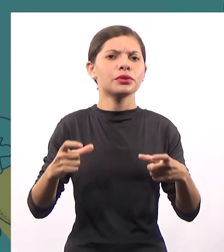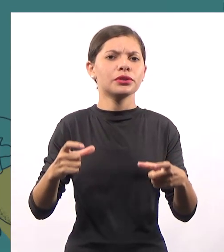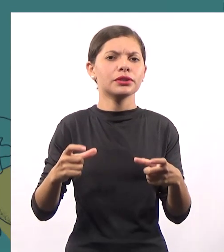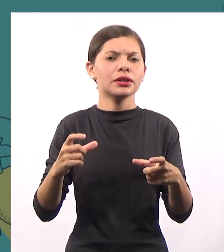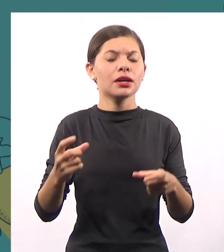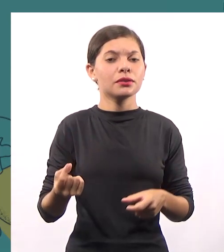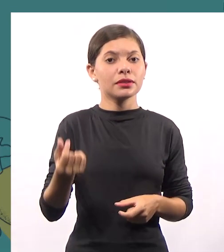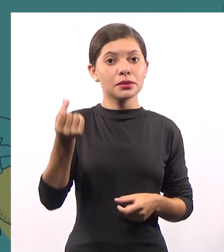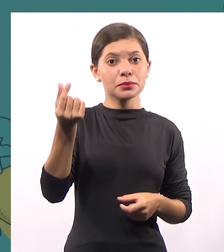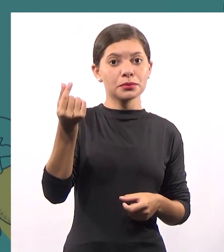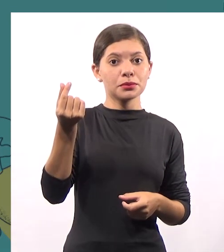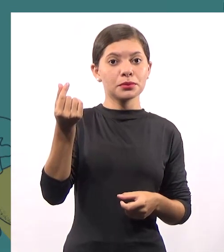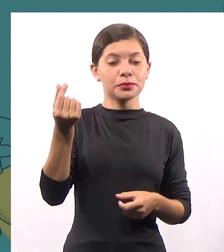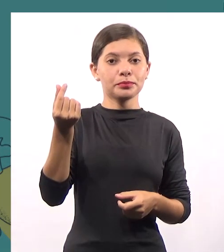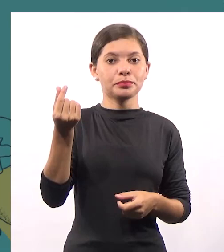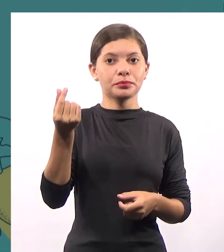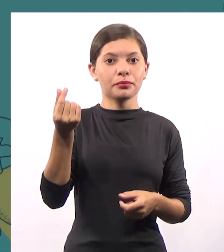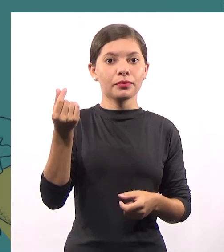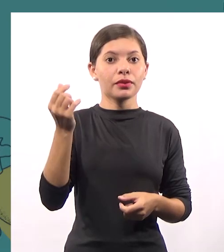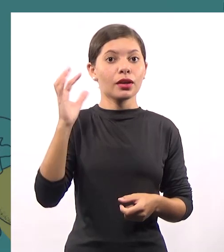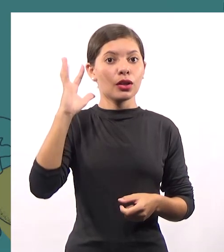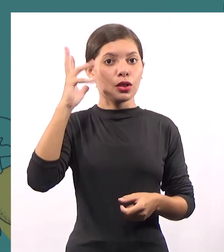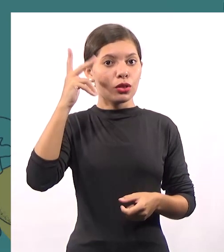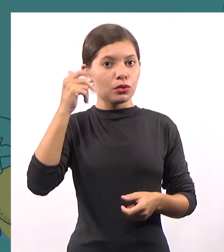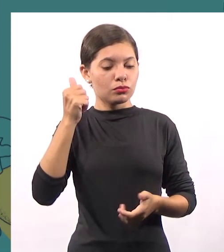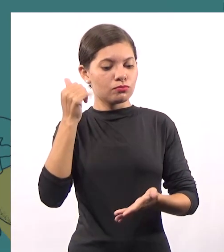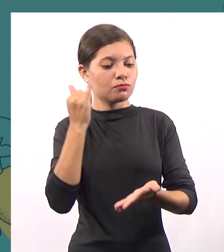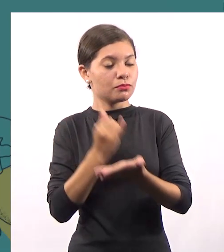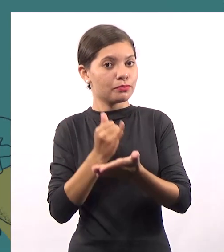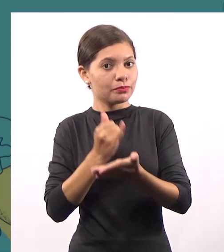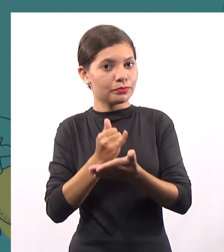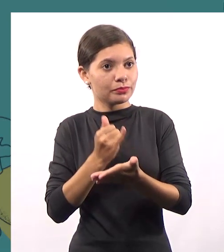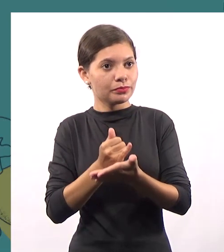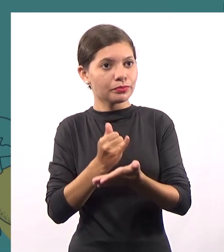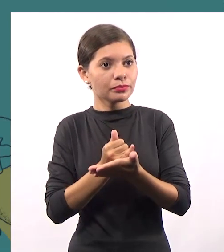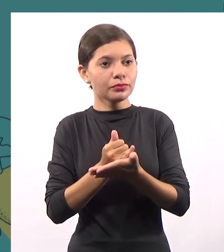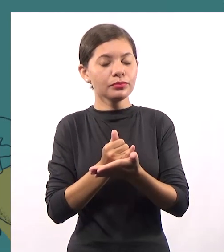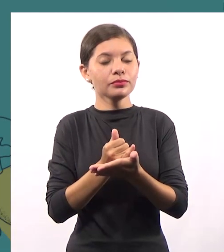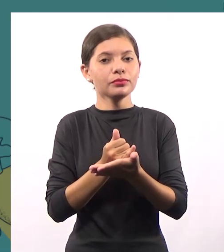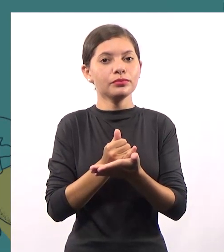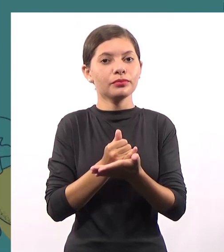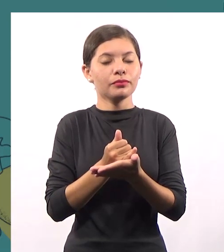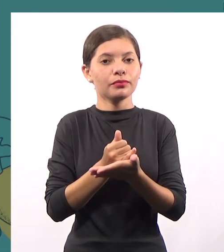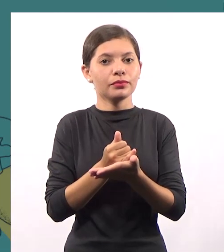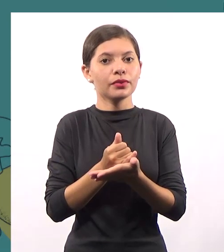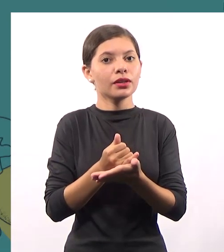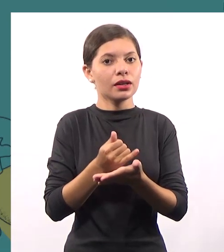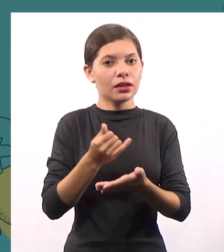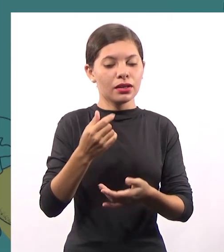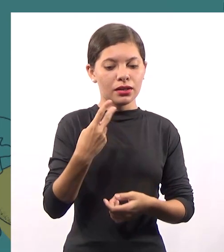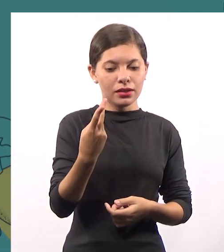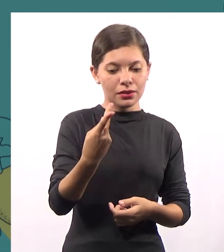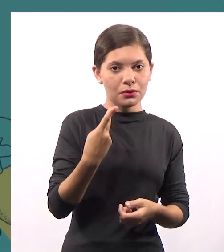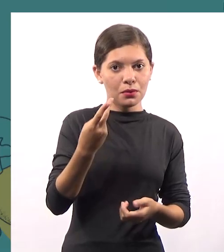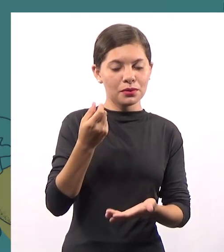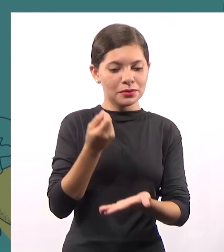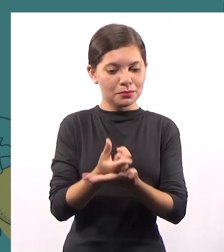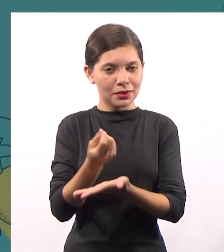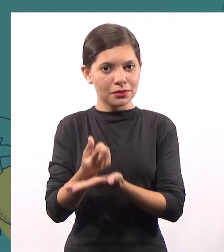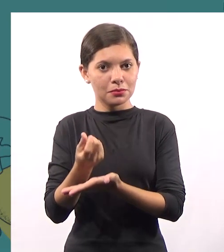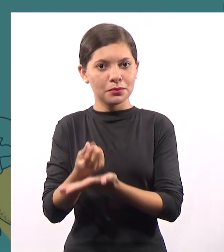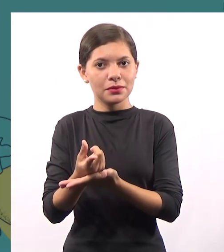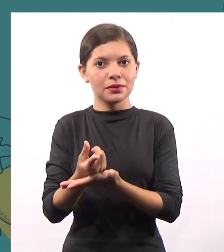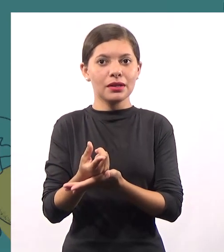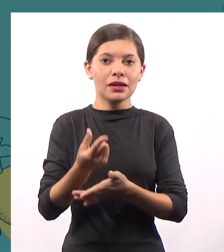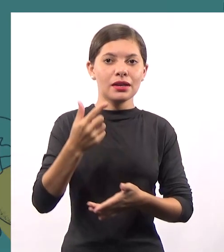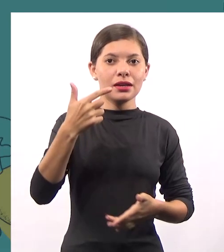esses recursos? Esses recursos vêm dos impostos, como o IPVA, o ITR, o ICMS. E além disso, nós